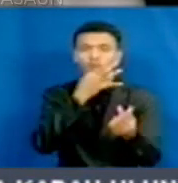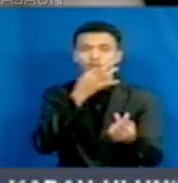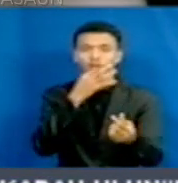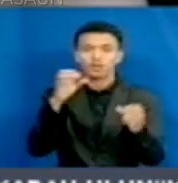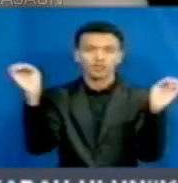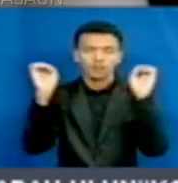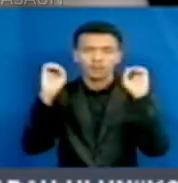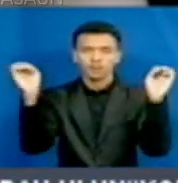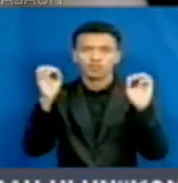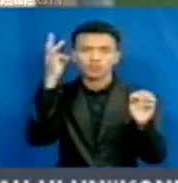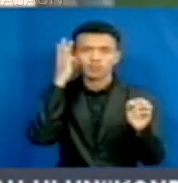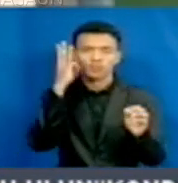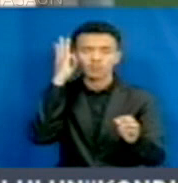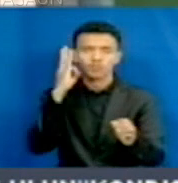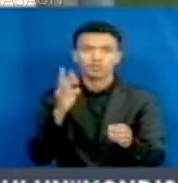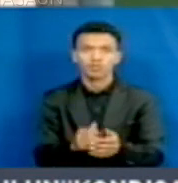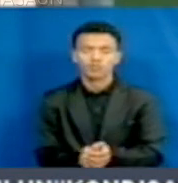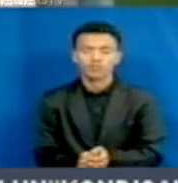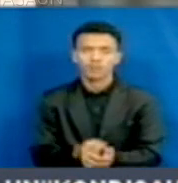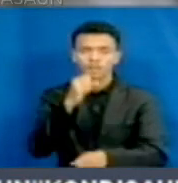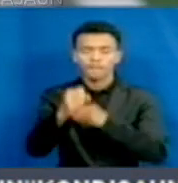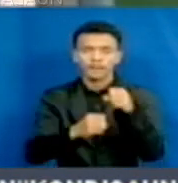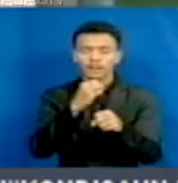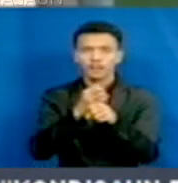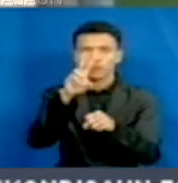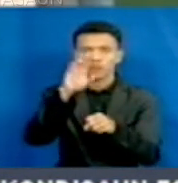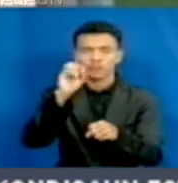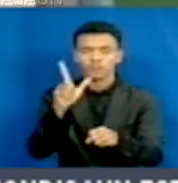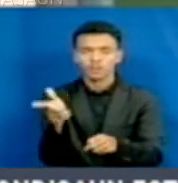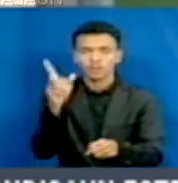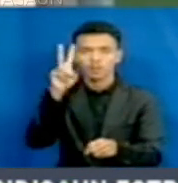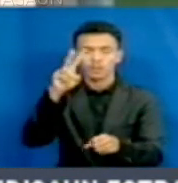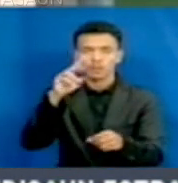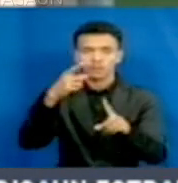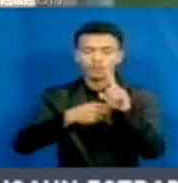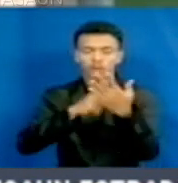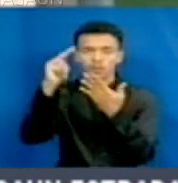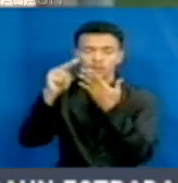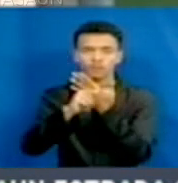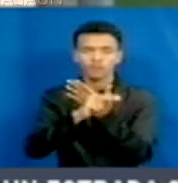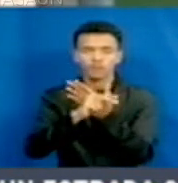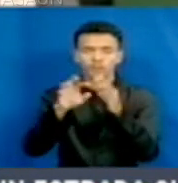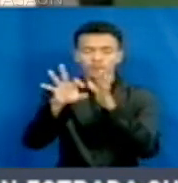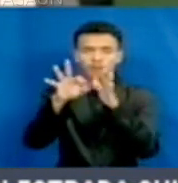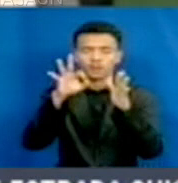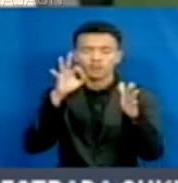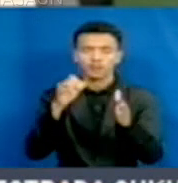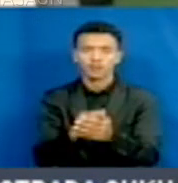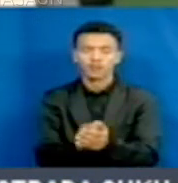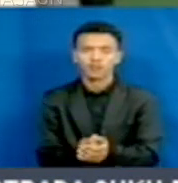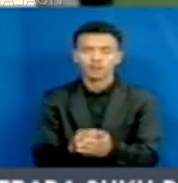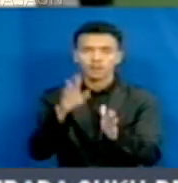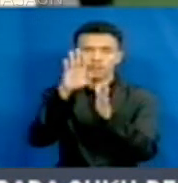laos alcoólica. 2022, fulano novembro, CPI retan deflação